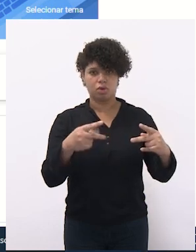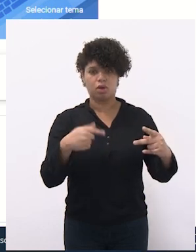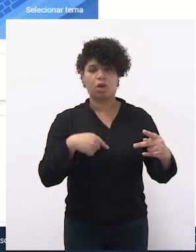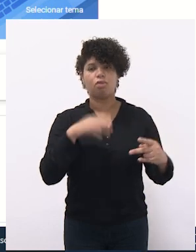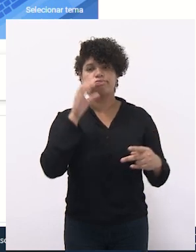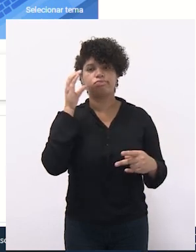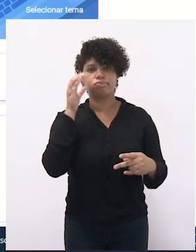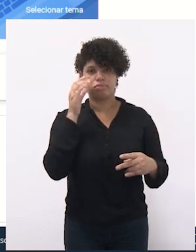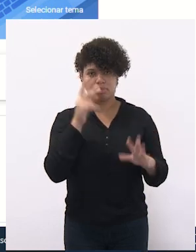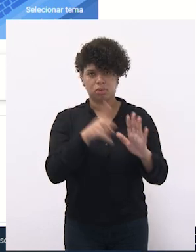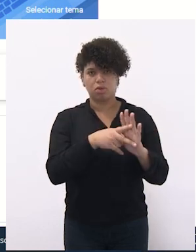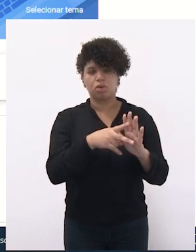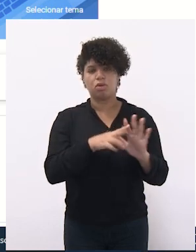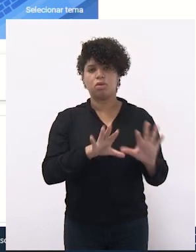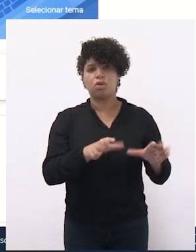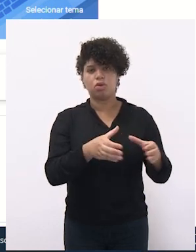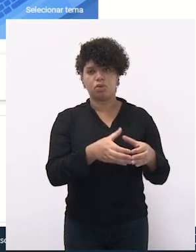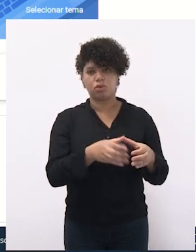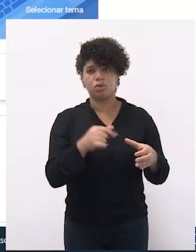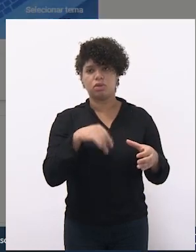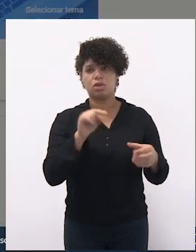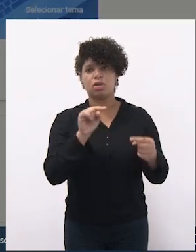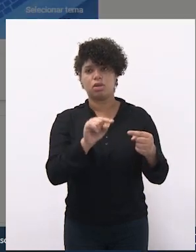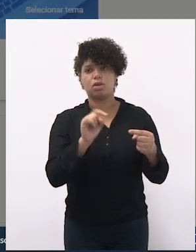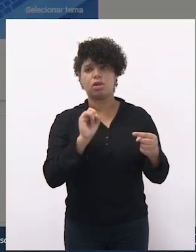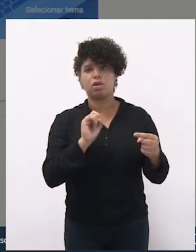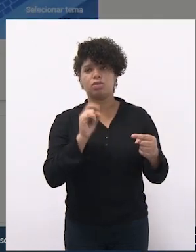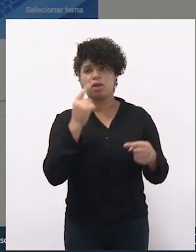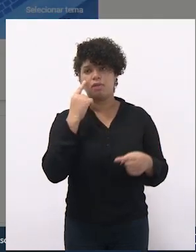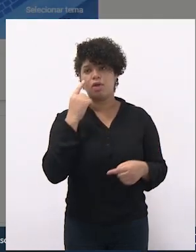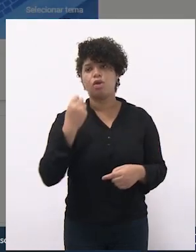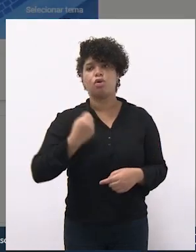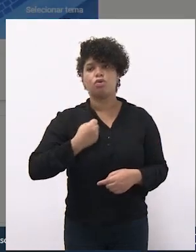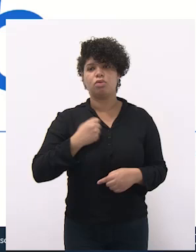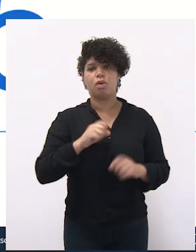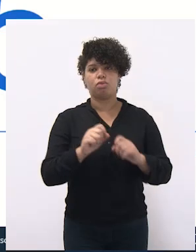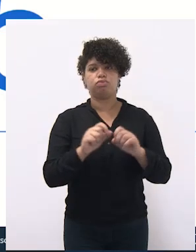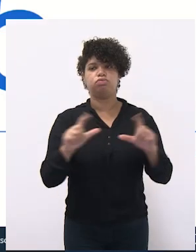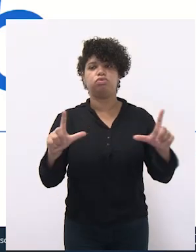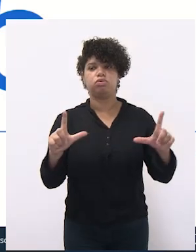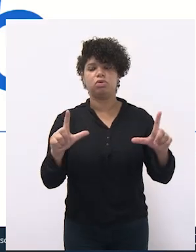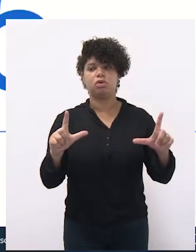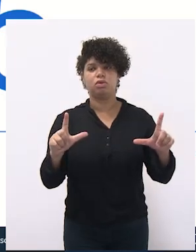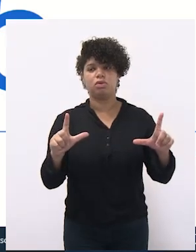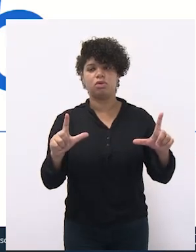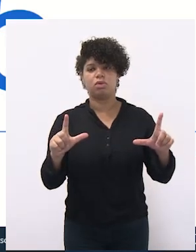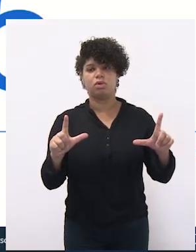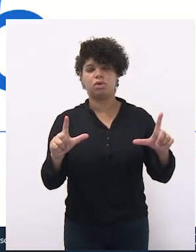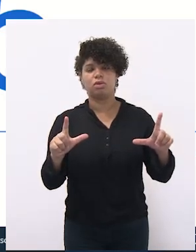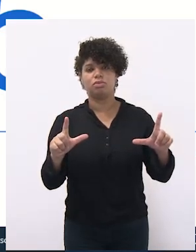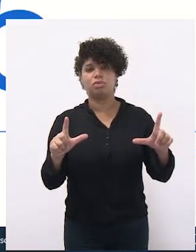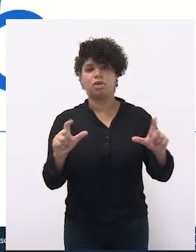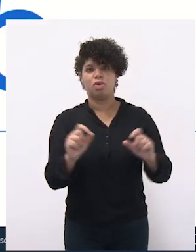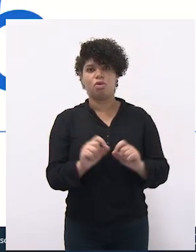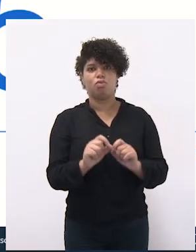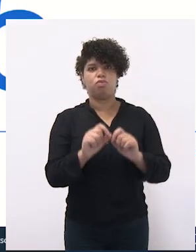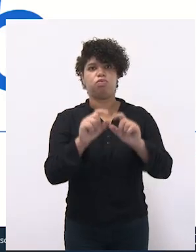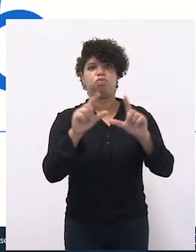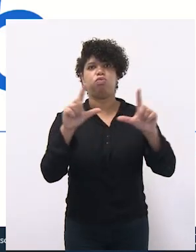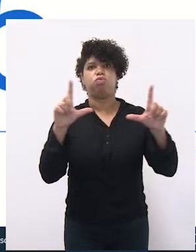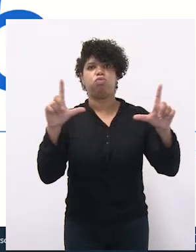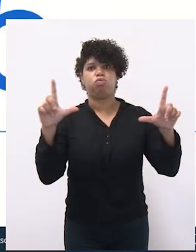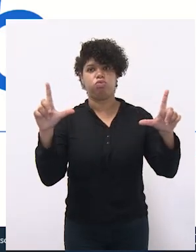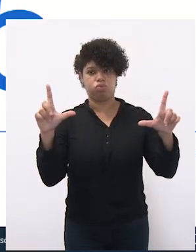código da turma, que se a gente clicar aqui em exibir, ele fica grandão, e se a gente vir aqui ele fica maior ainda. A